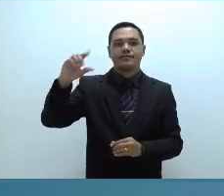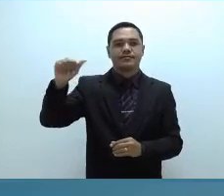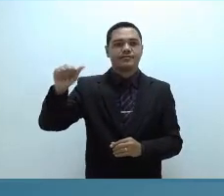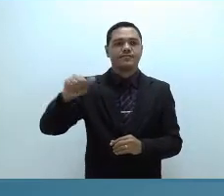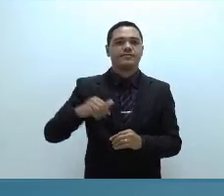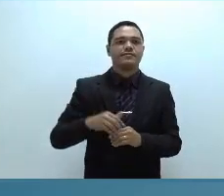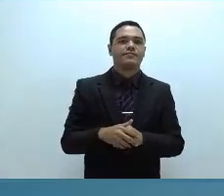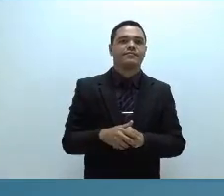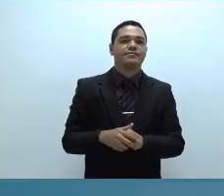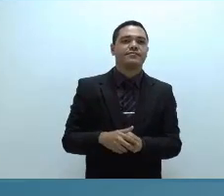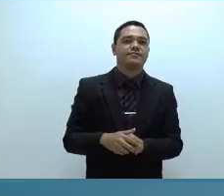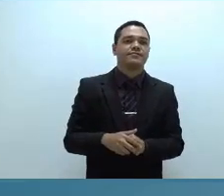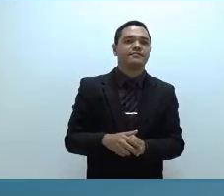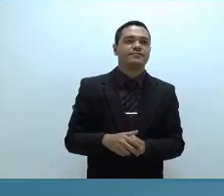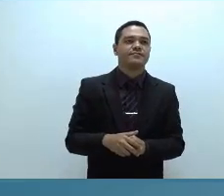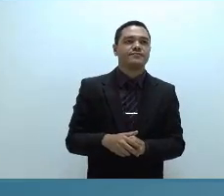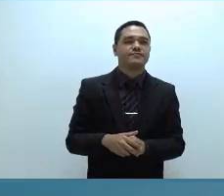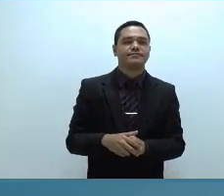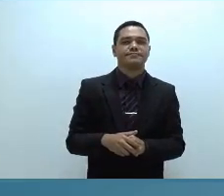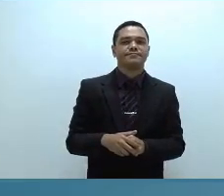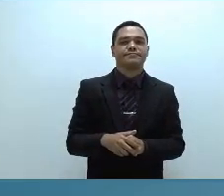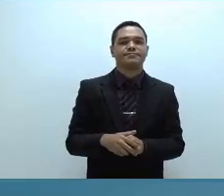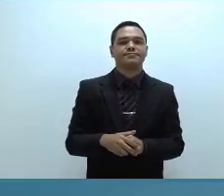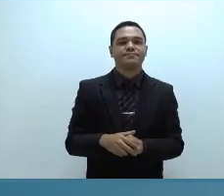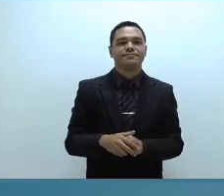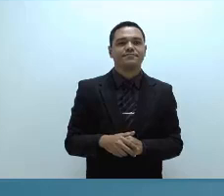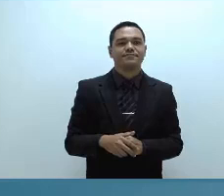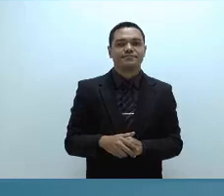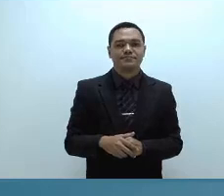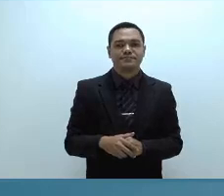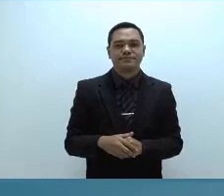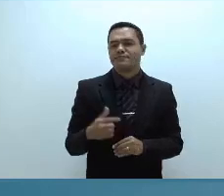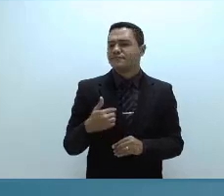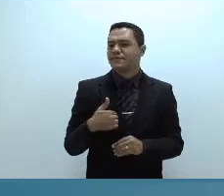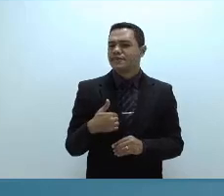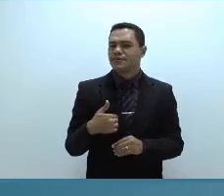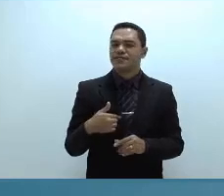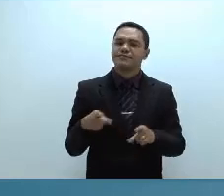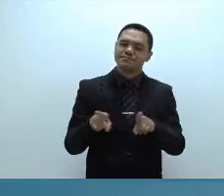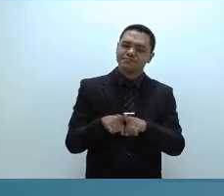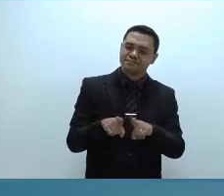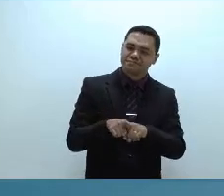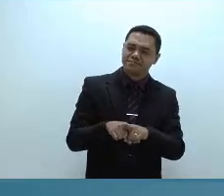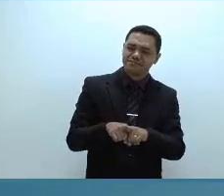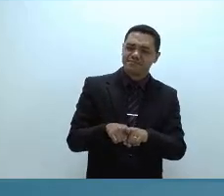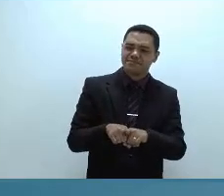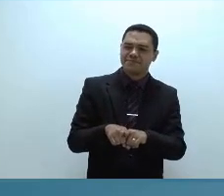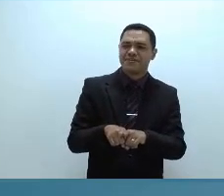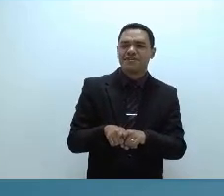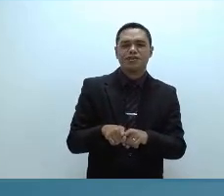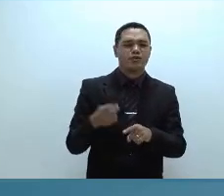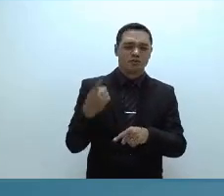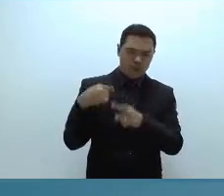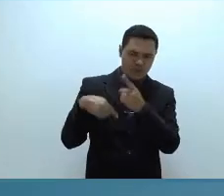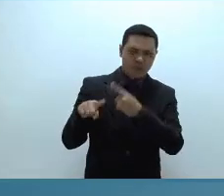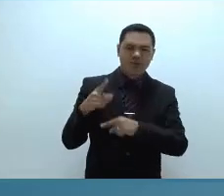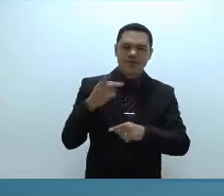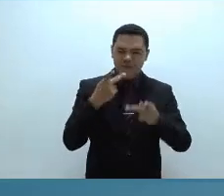que já foi dito pelos colegas. Essa noite, o aniversário da doutora Kézia, da doutora